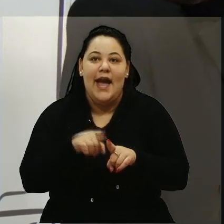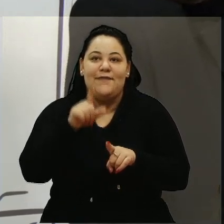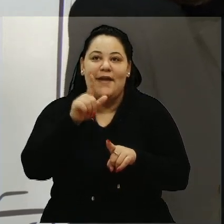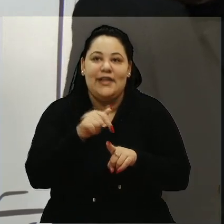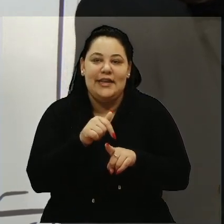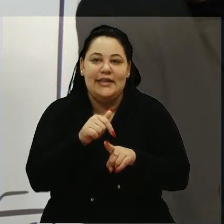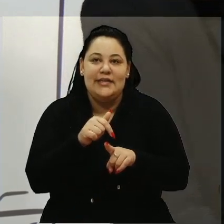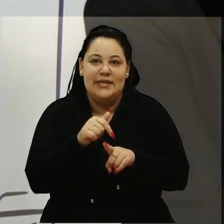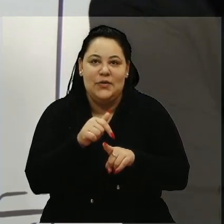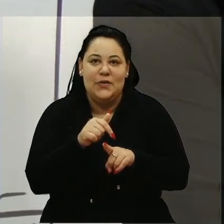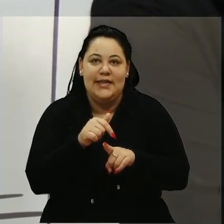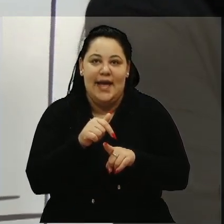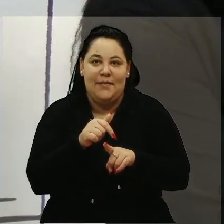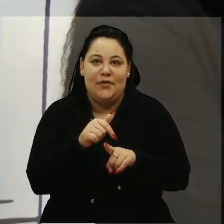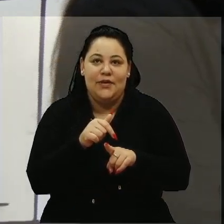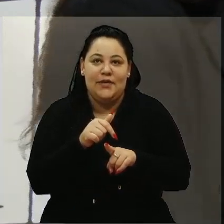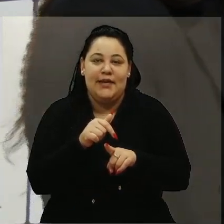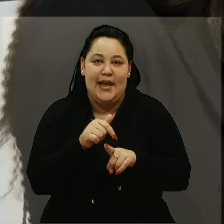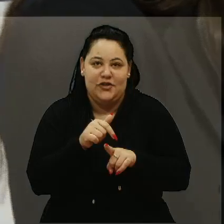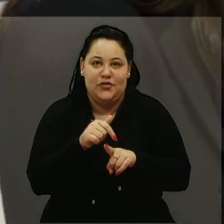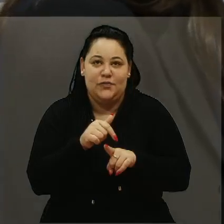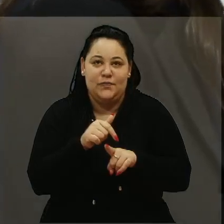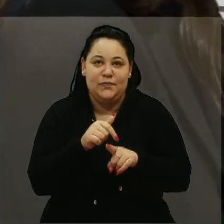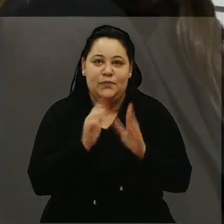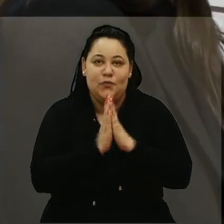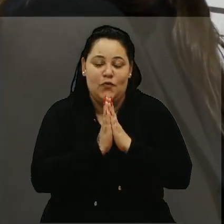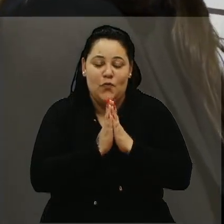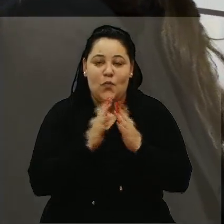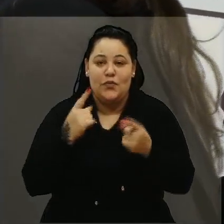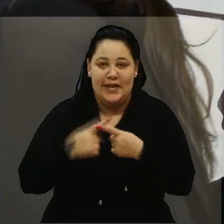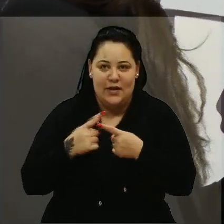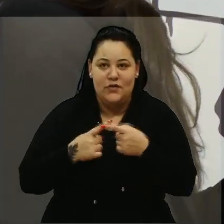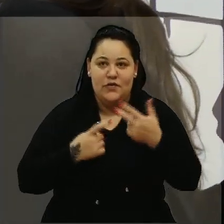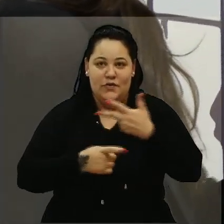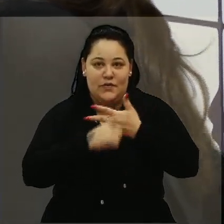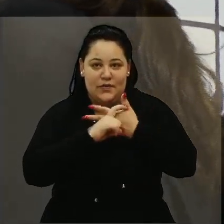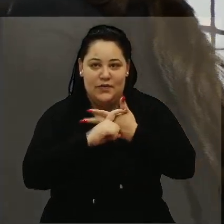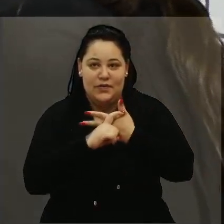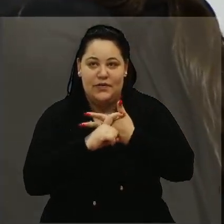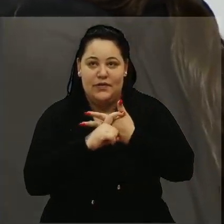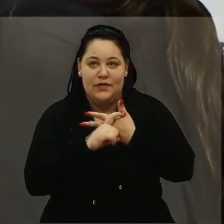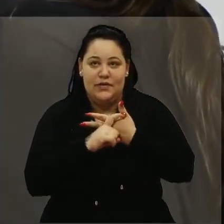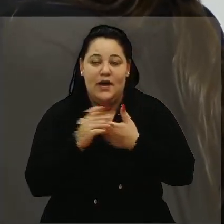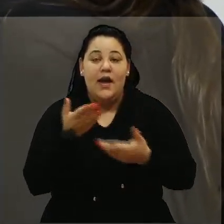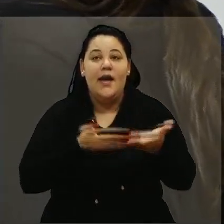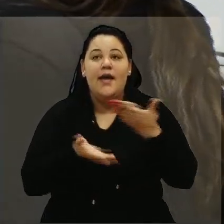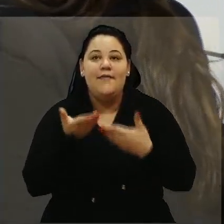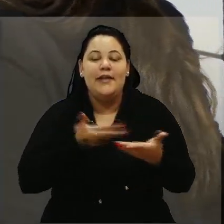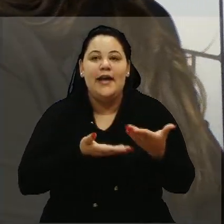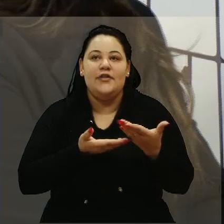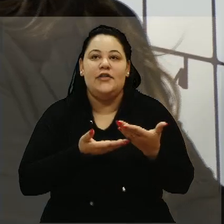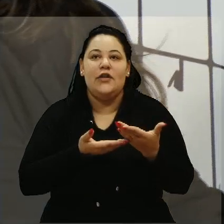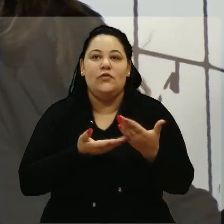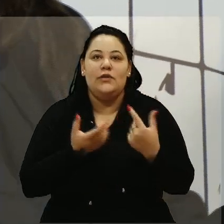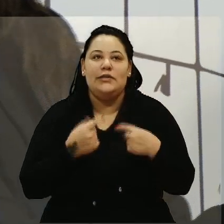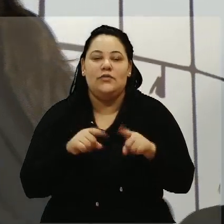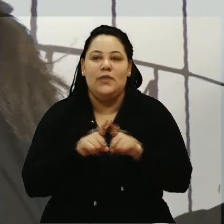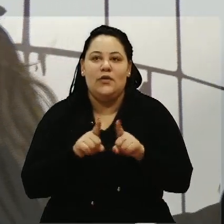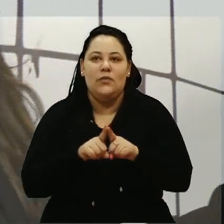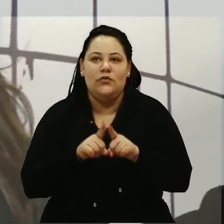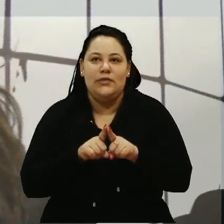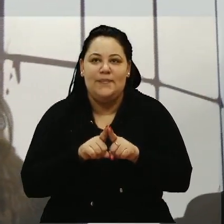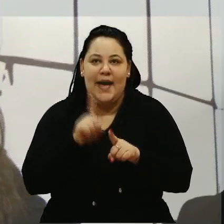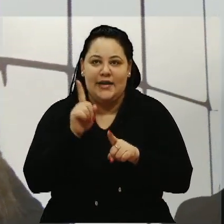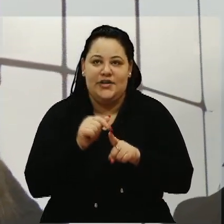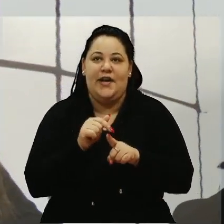nesses aluguéis. Vamos falar um pouquinho sobre isso, por favor, e o que o Executivo fala a respeito desses atendimentos. Bom dia. Bom dia. Sim, eu